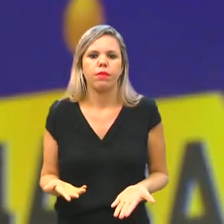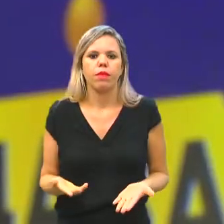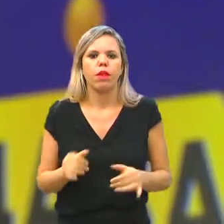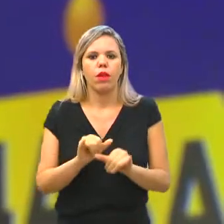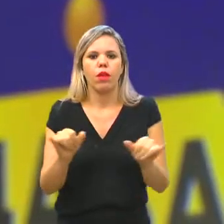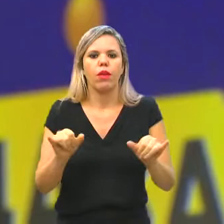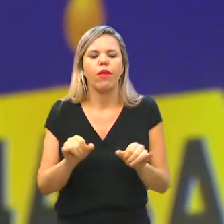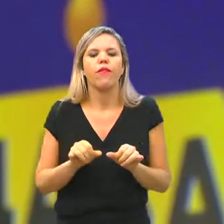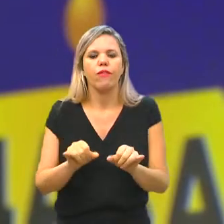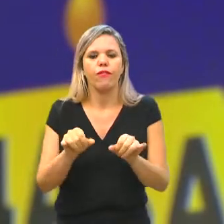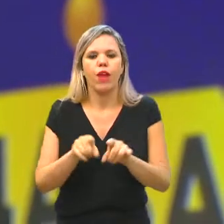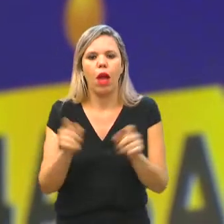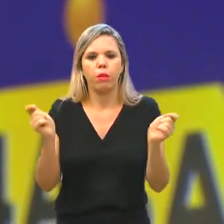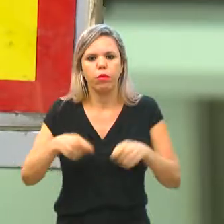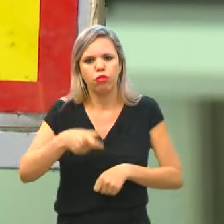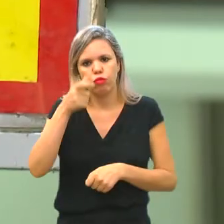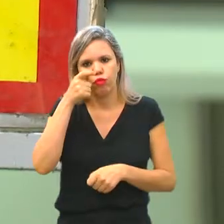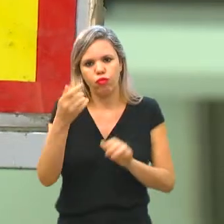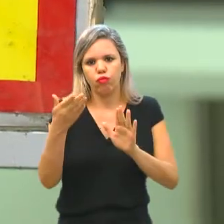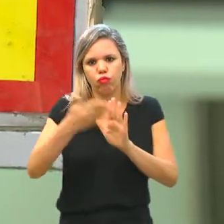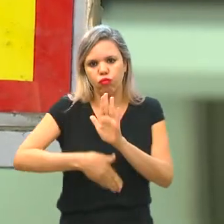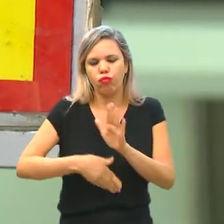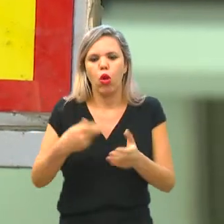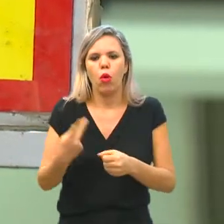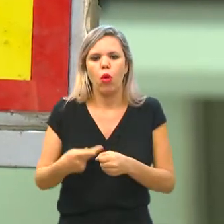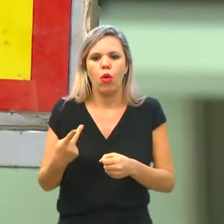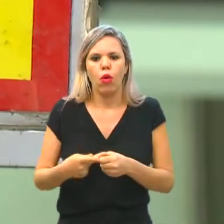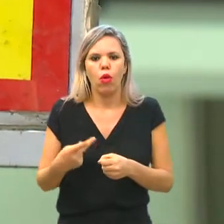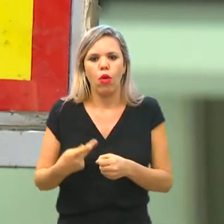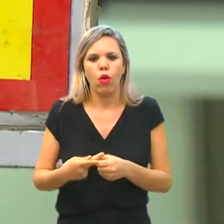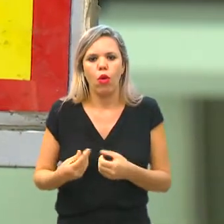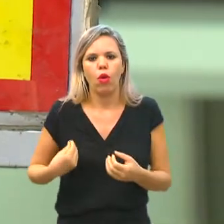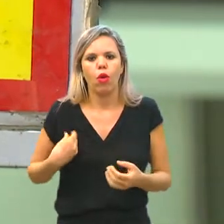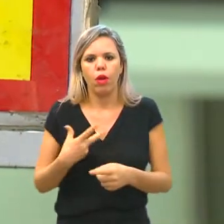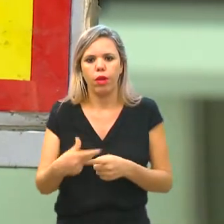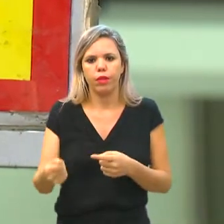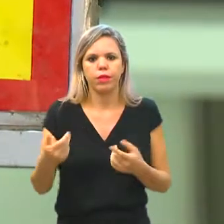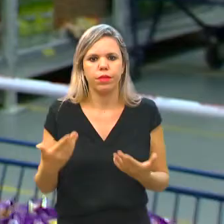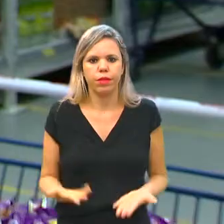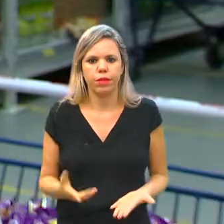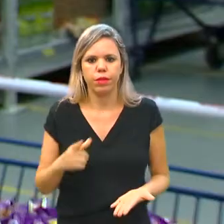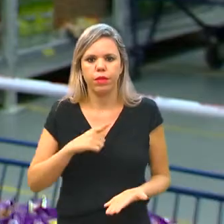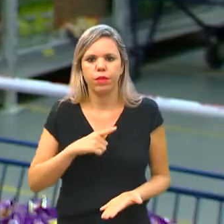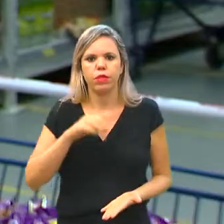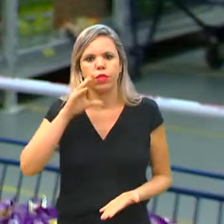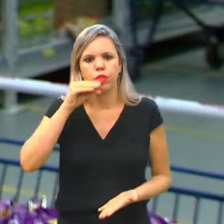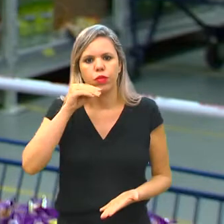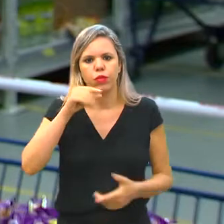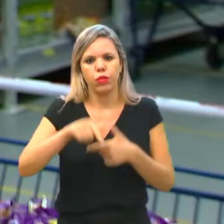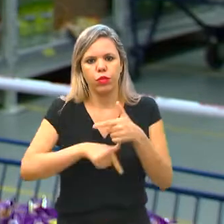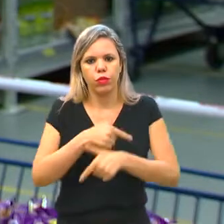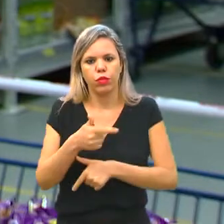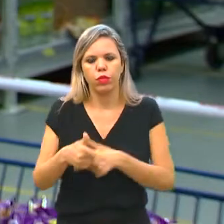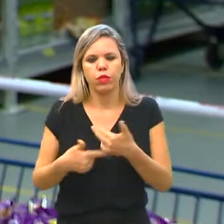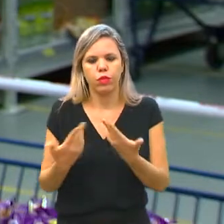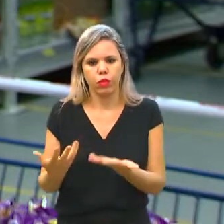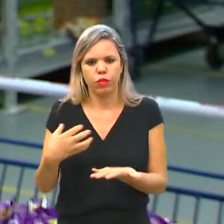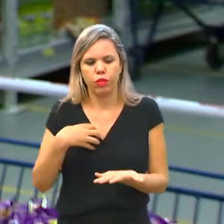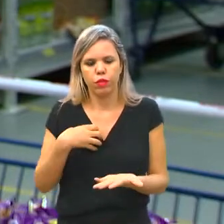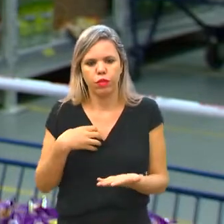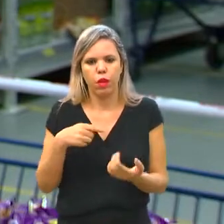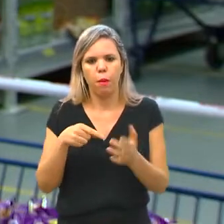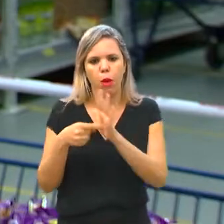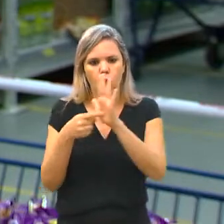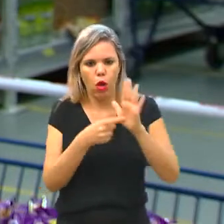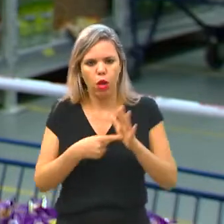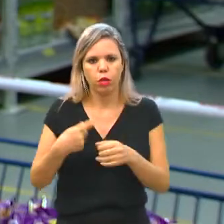Neste atacado, é possível ver a identificação dos produtos que estão para vencer. A gente tem os colaboradores que trabalham dessa